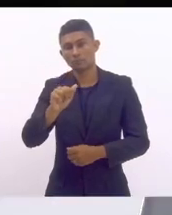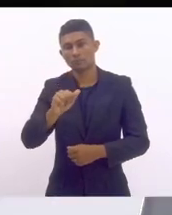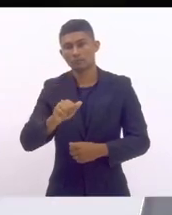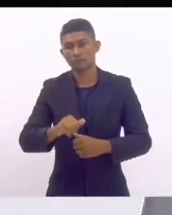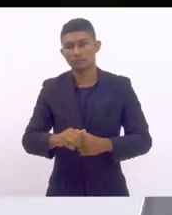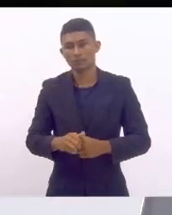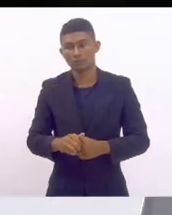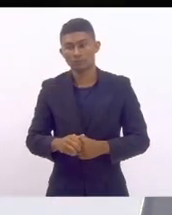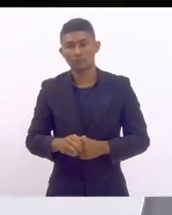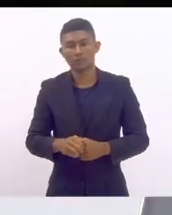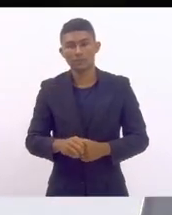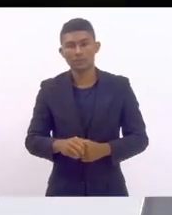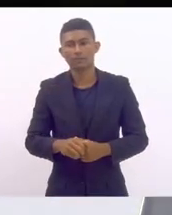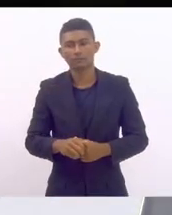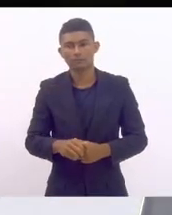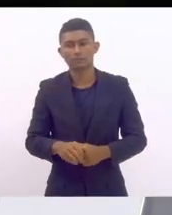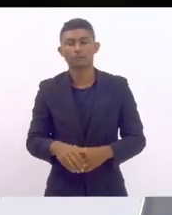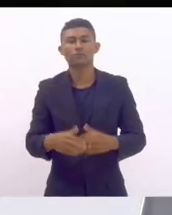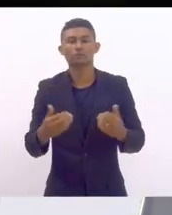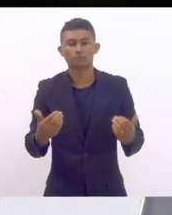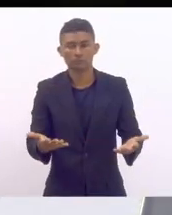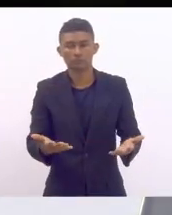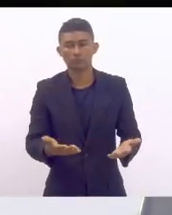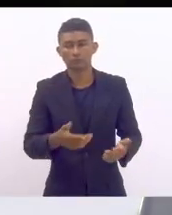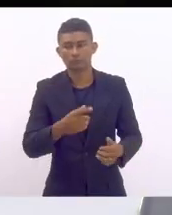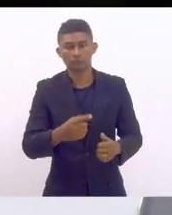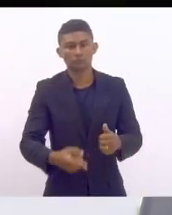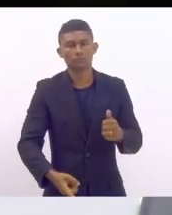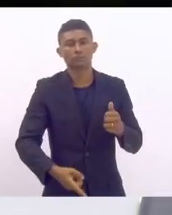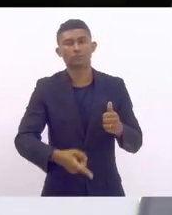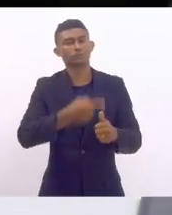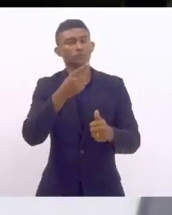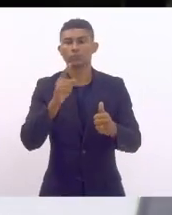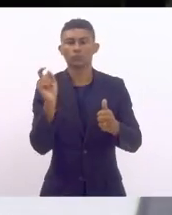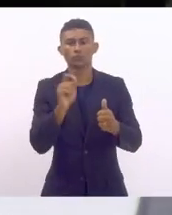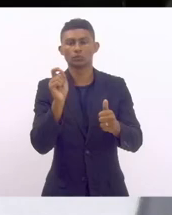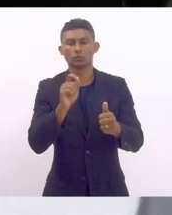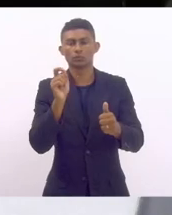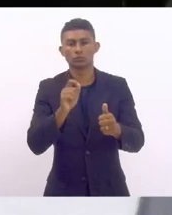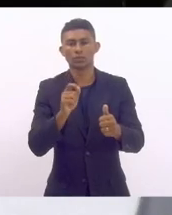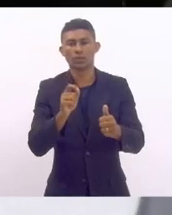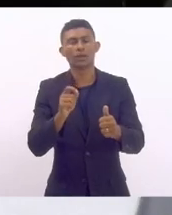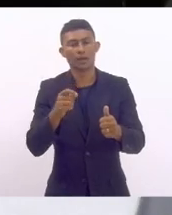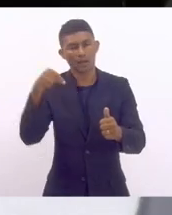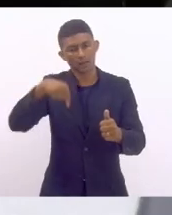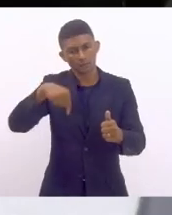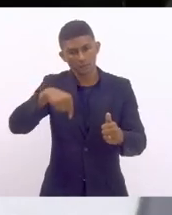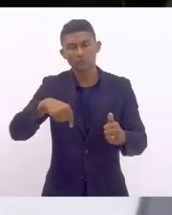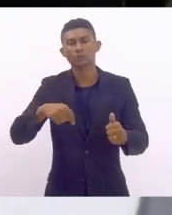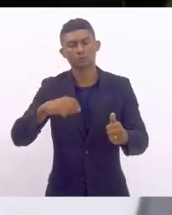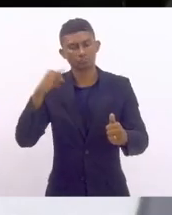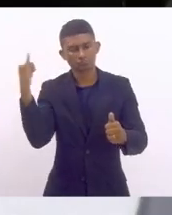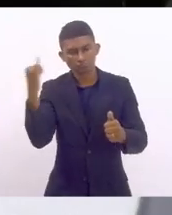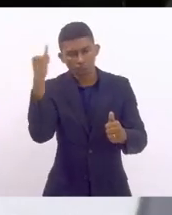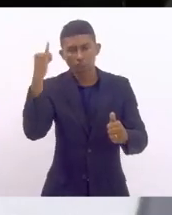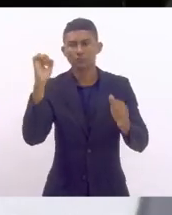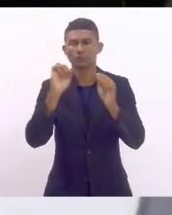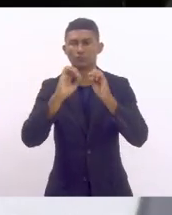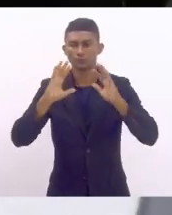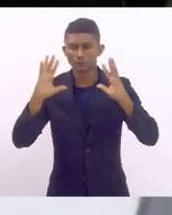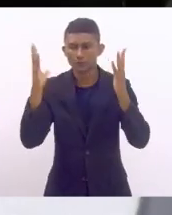os presentes primeiro presidente parabenizar mais uma vez por esse movimento que na verdade é mais uma